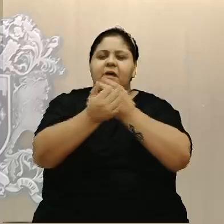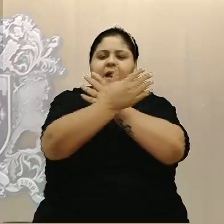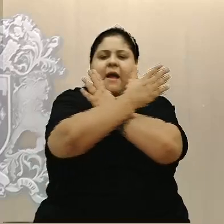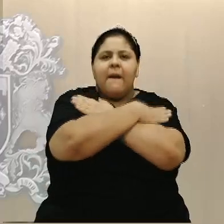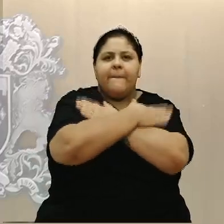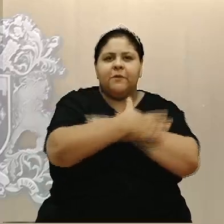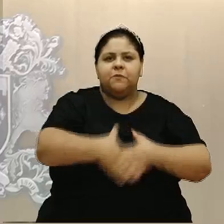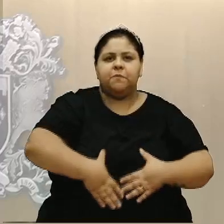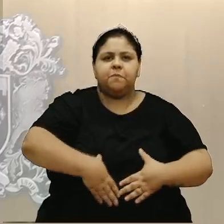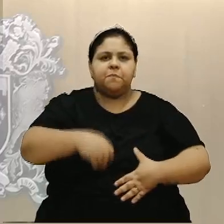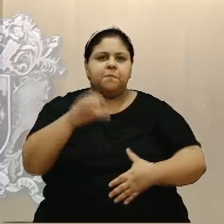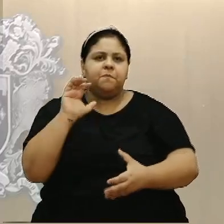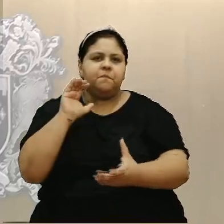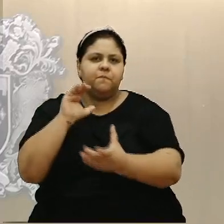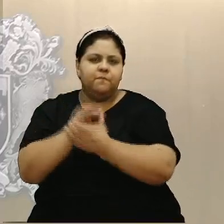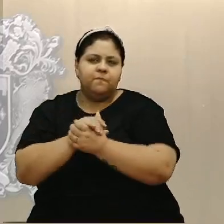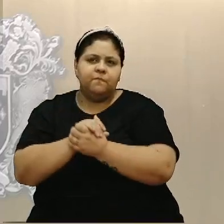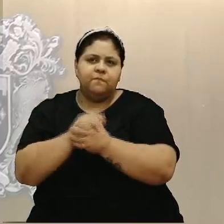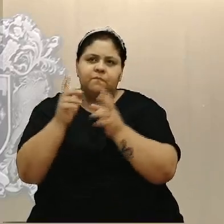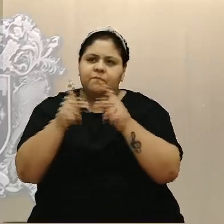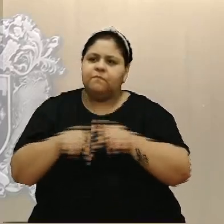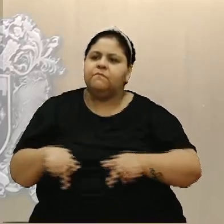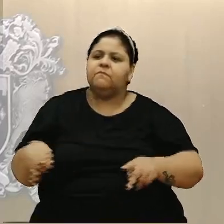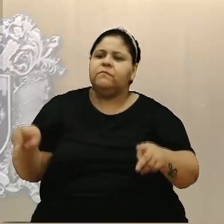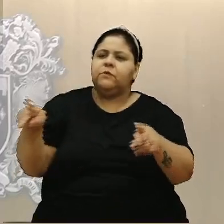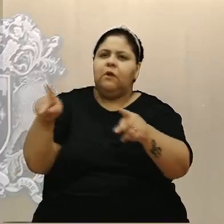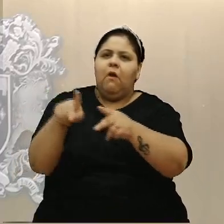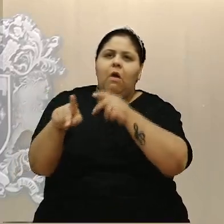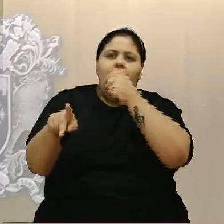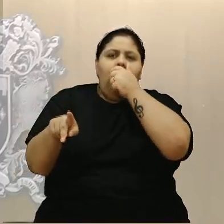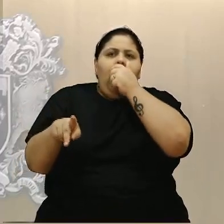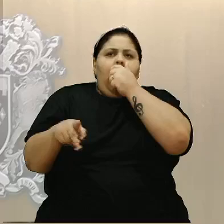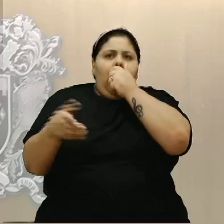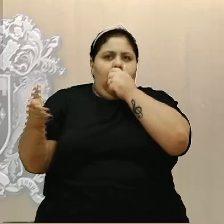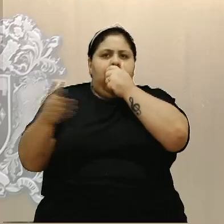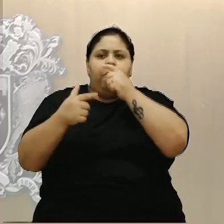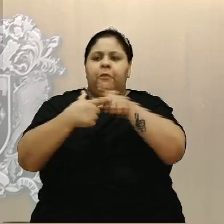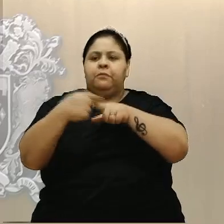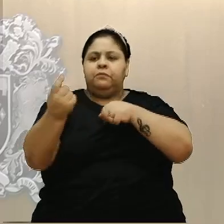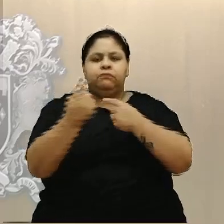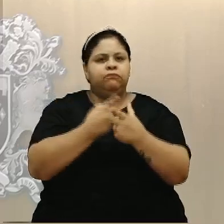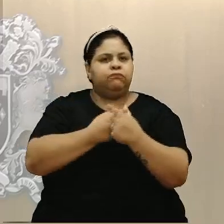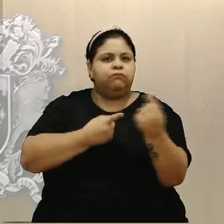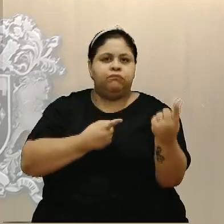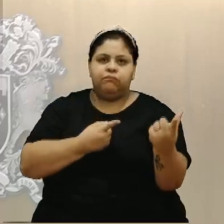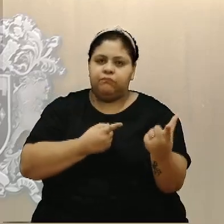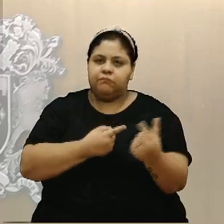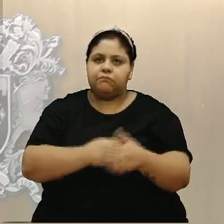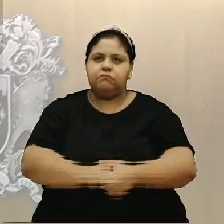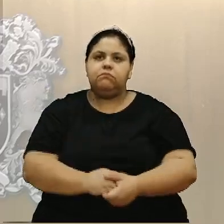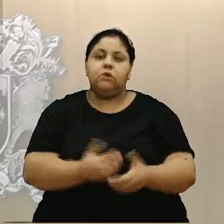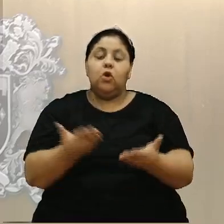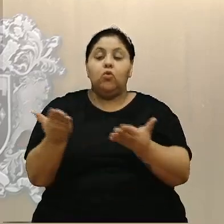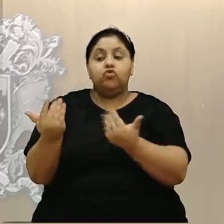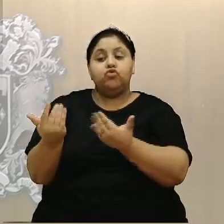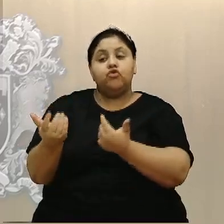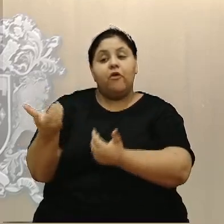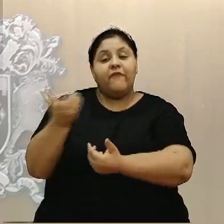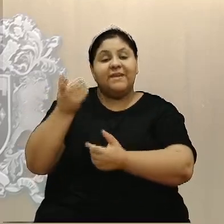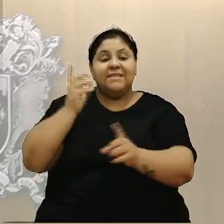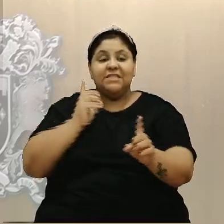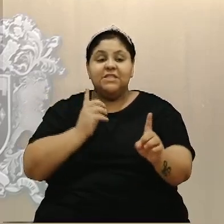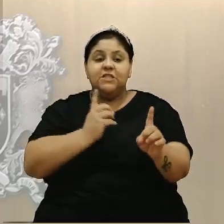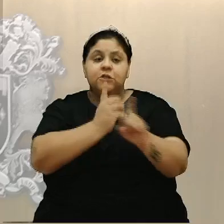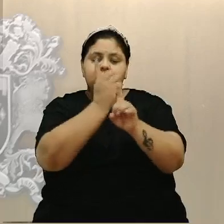e a esposa. E o povo já foi seguindo o seu caminho. O jovem ainda tentou encontrar